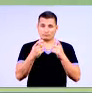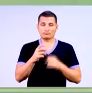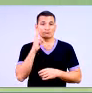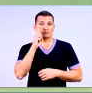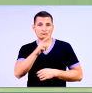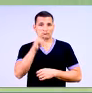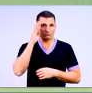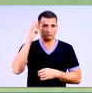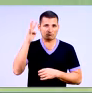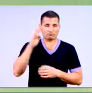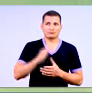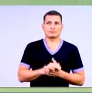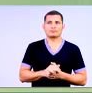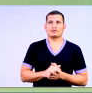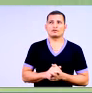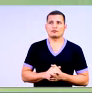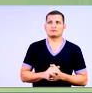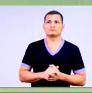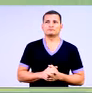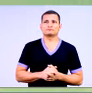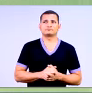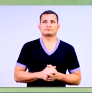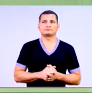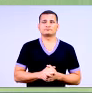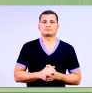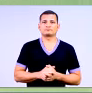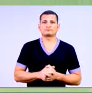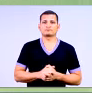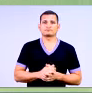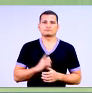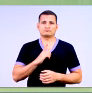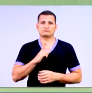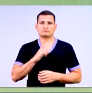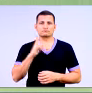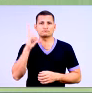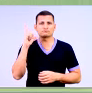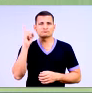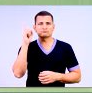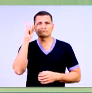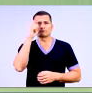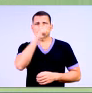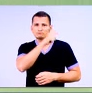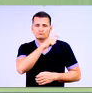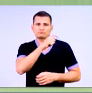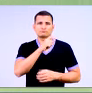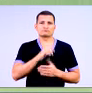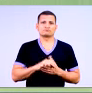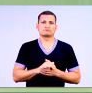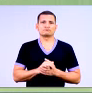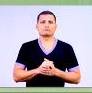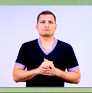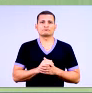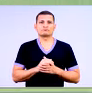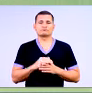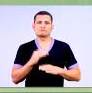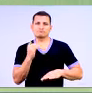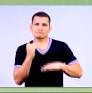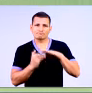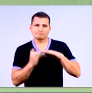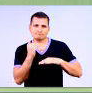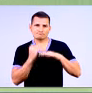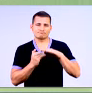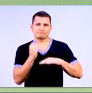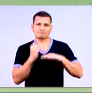Então, existe uma dificuldade em estabelecer quais são os critérios e os